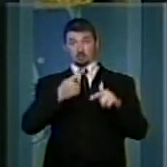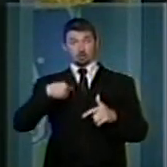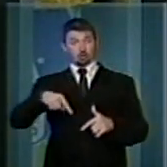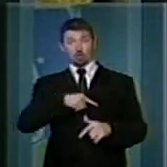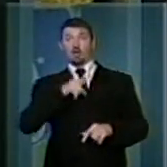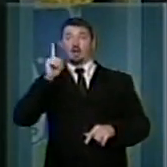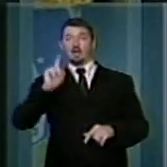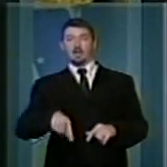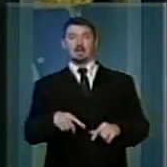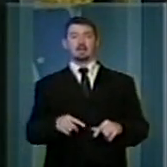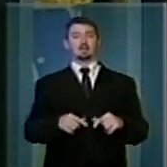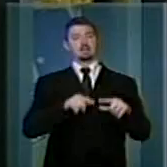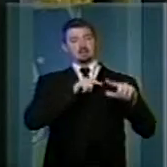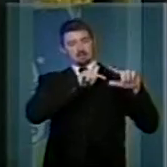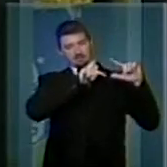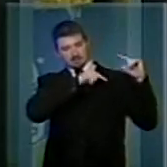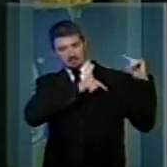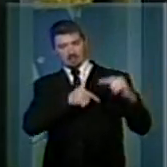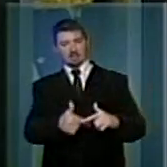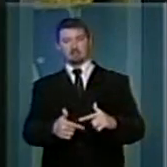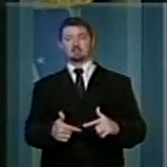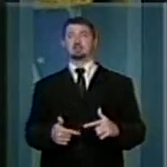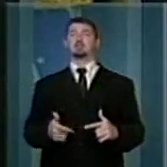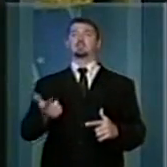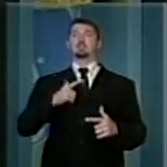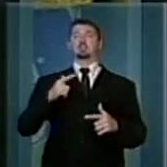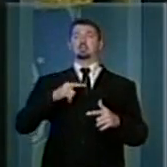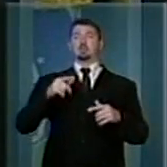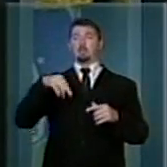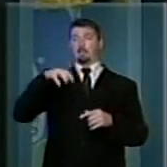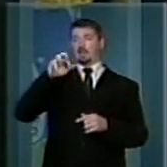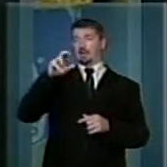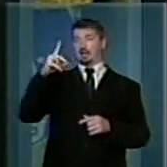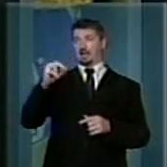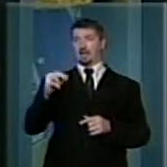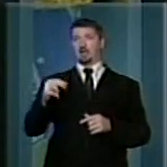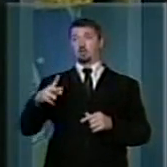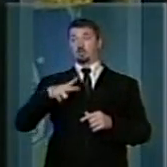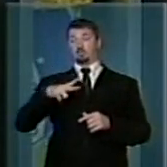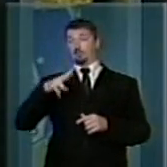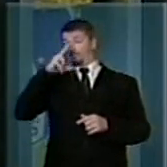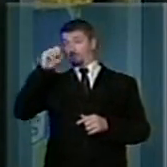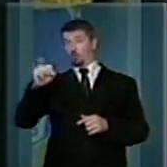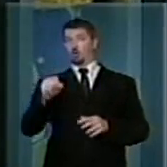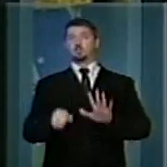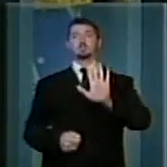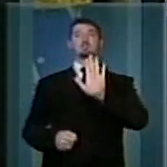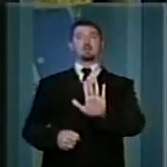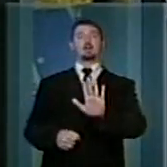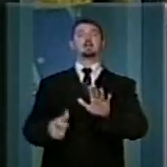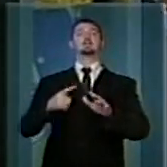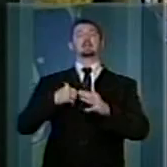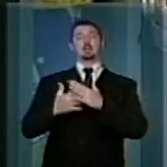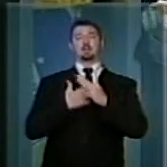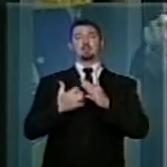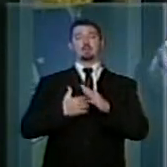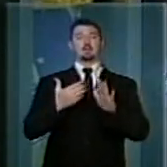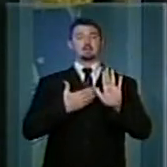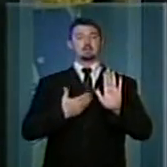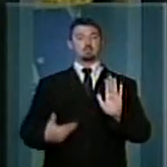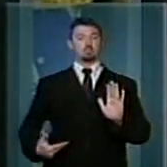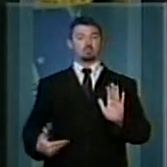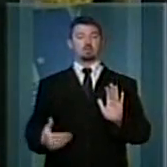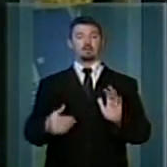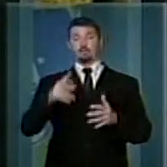é a tradição de termos um mercado privado forte, mas termos as empresas públicas